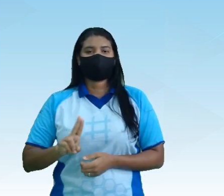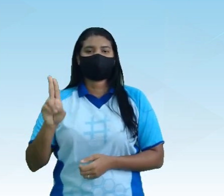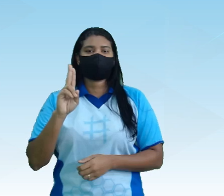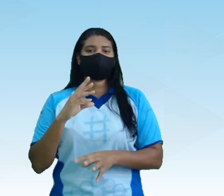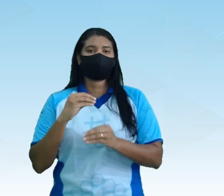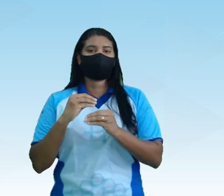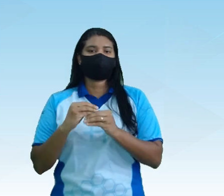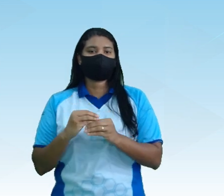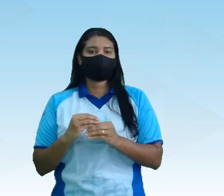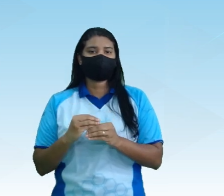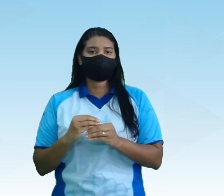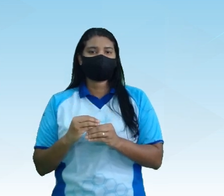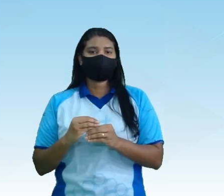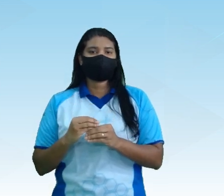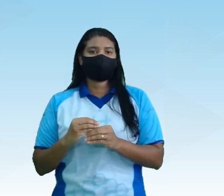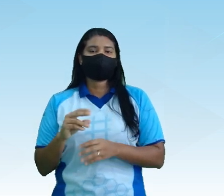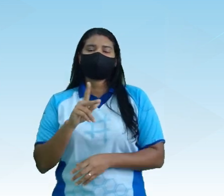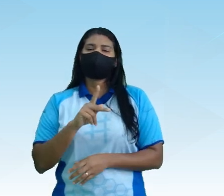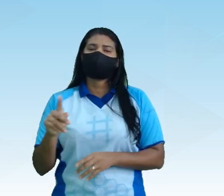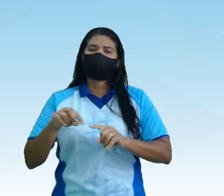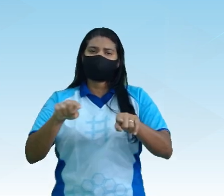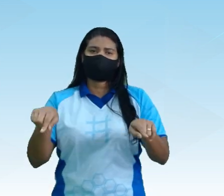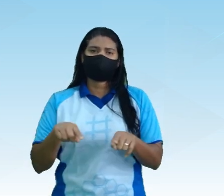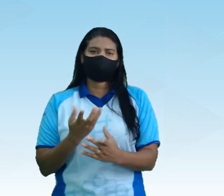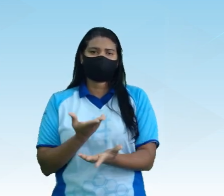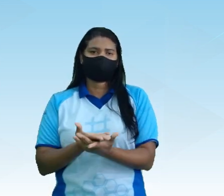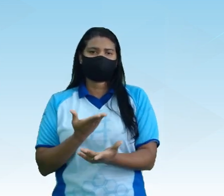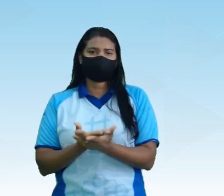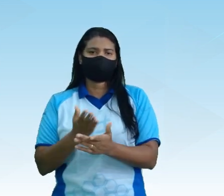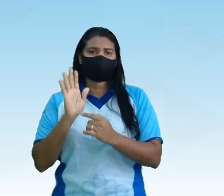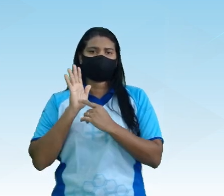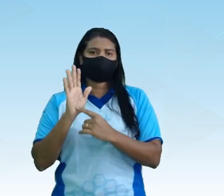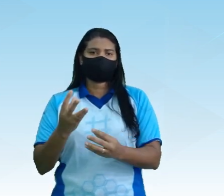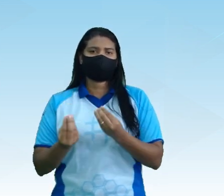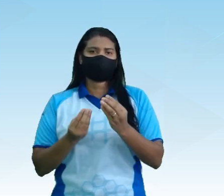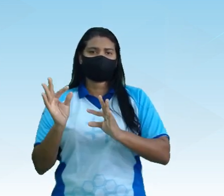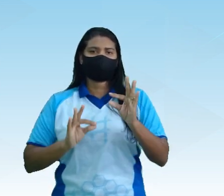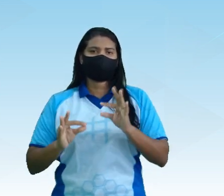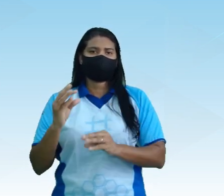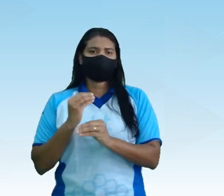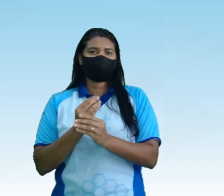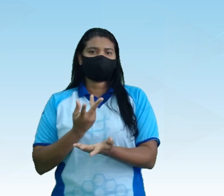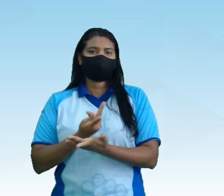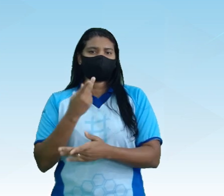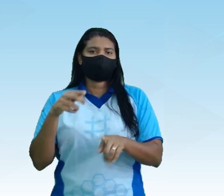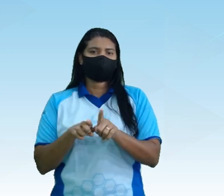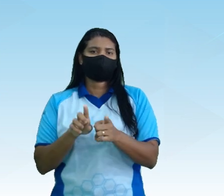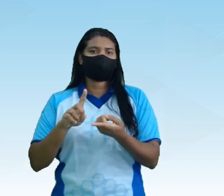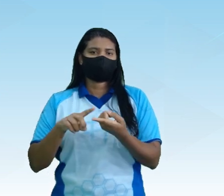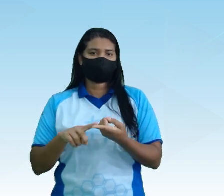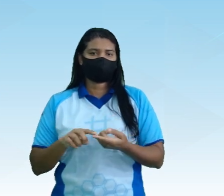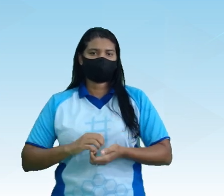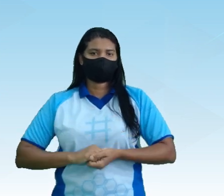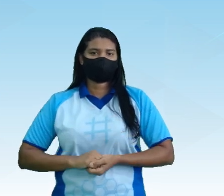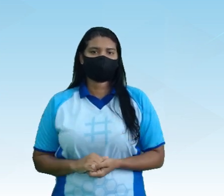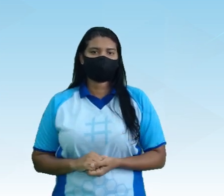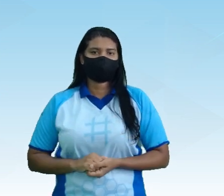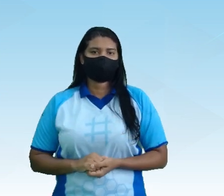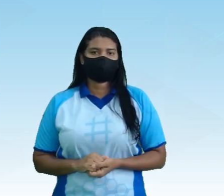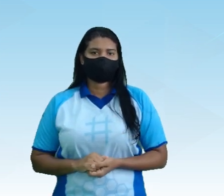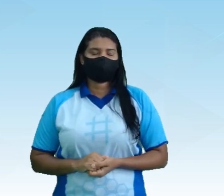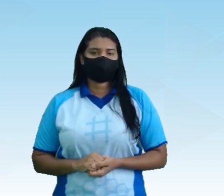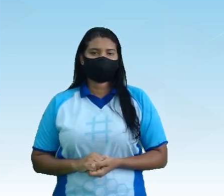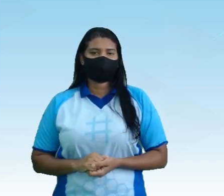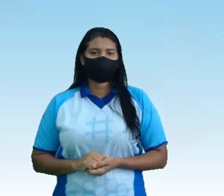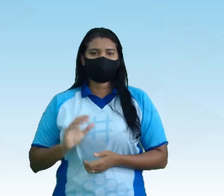Professor, leva para a sala de aula, mostra como que faz mesmo, porque isso é também uma